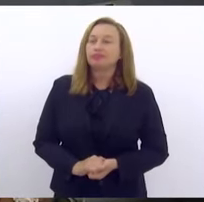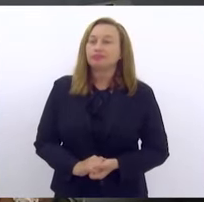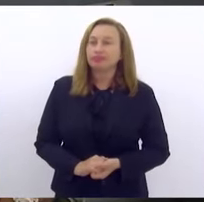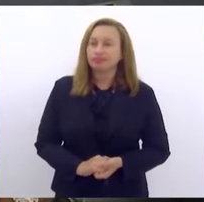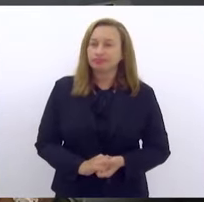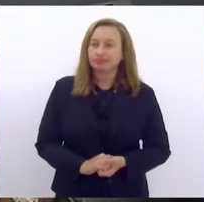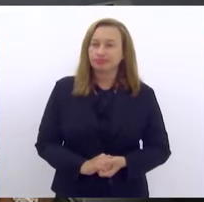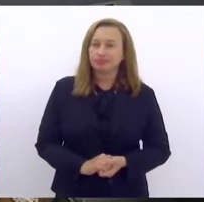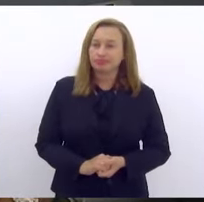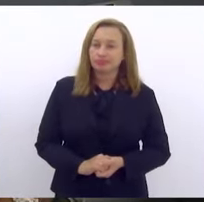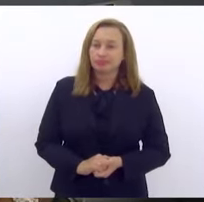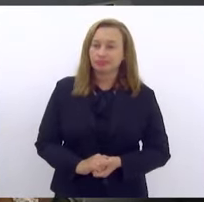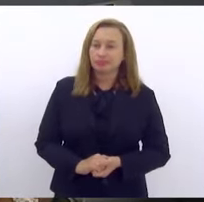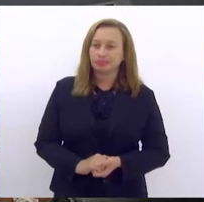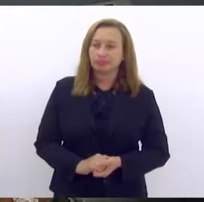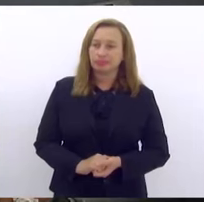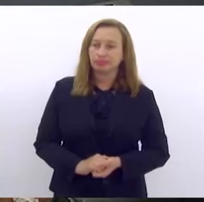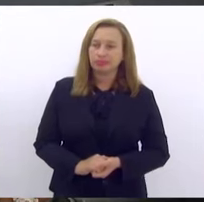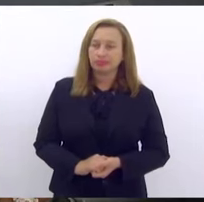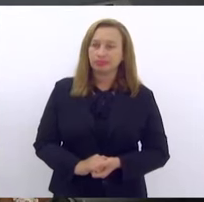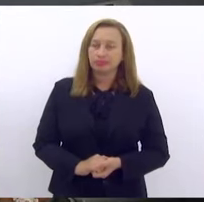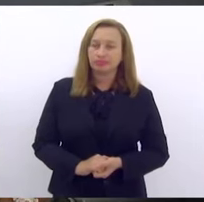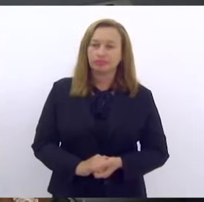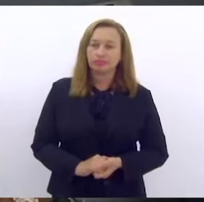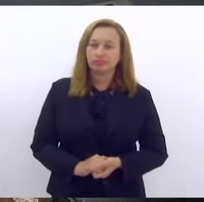Agora está aqui.